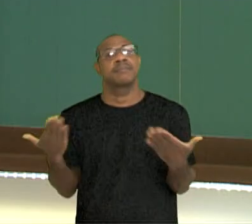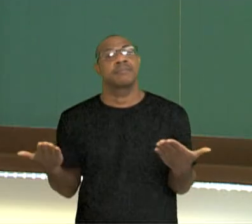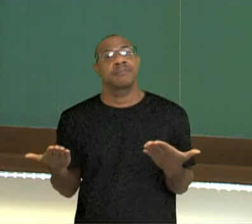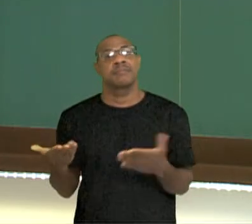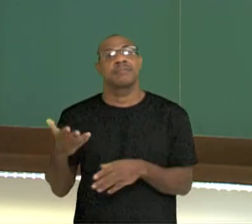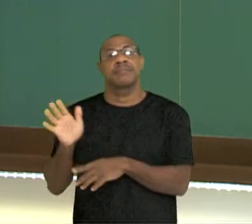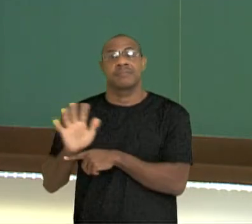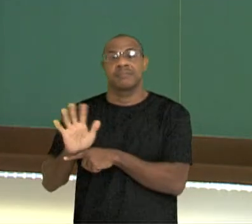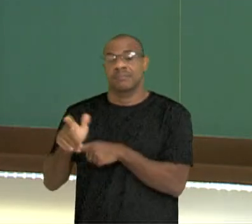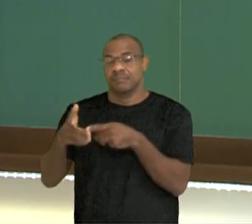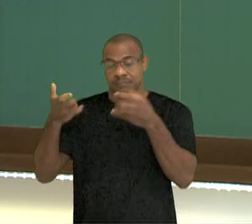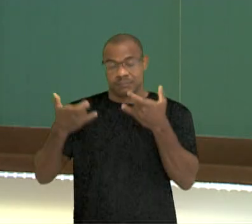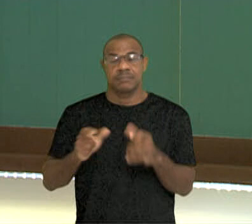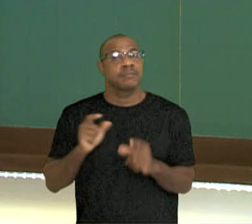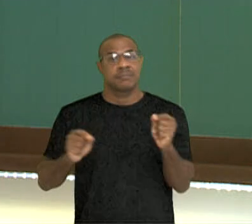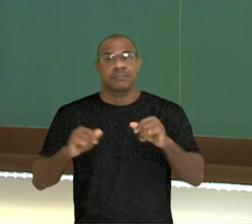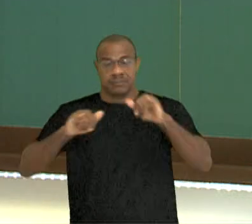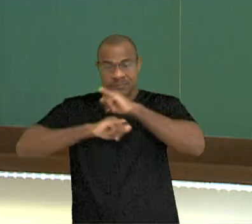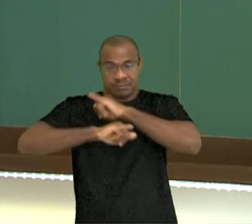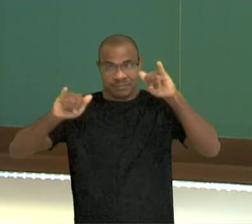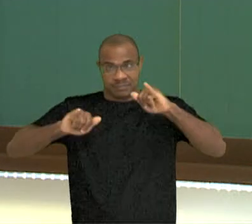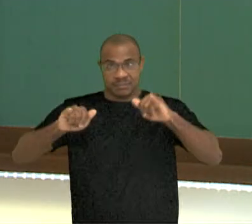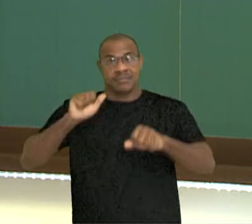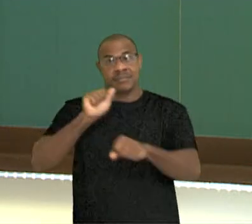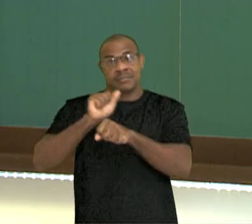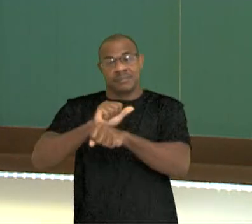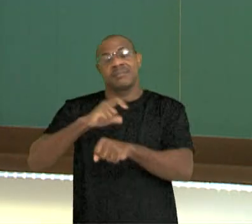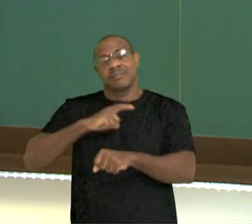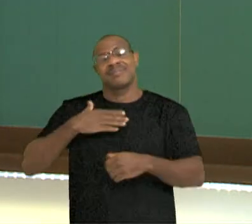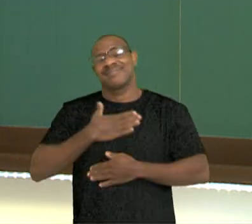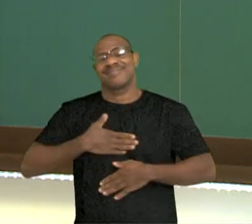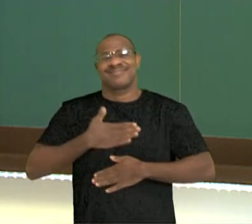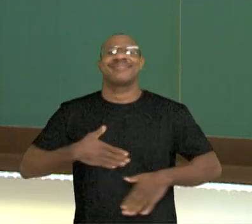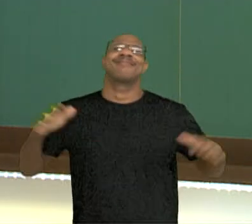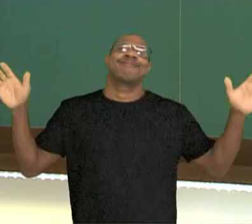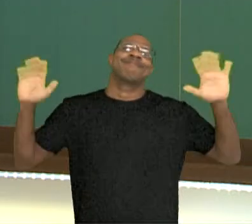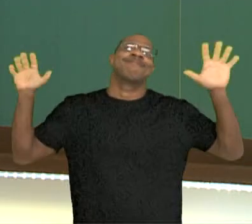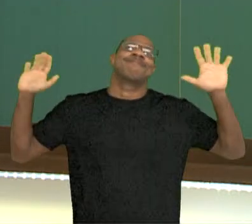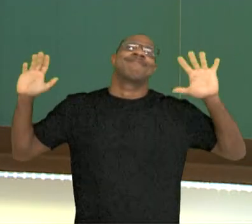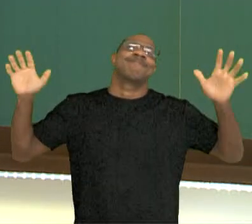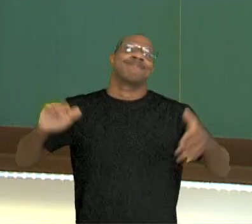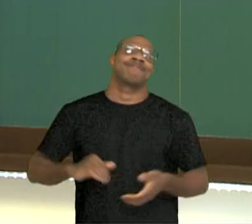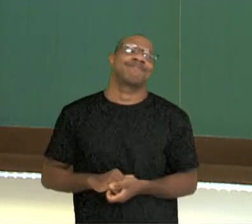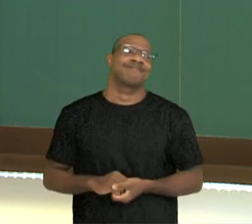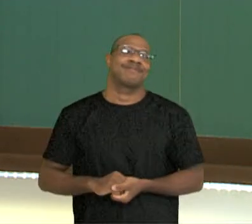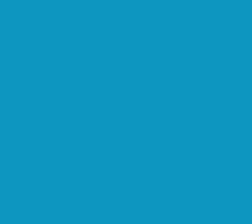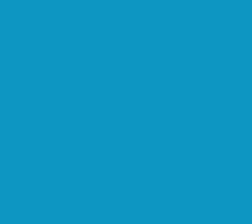Neste vídeo falamos sobre notícia. Espero que vocês tenham gostado e até breve.